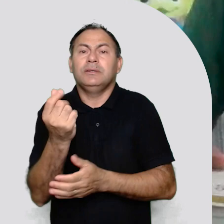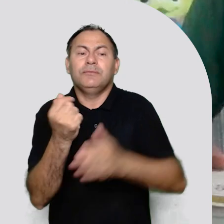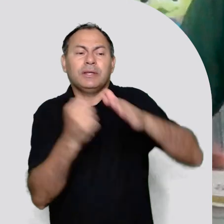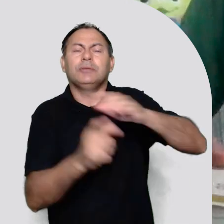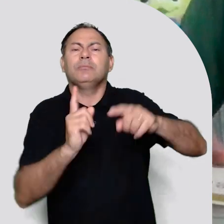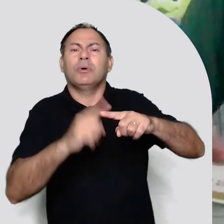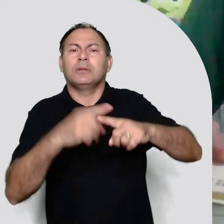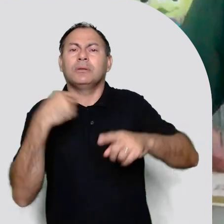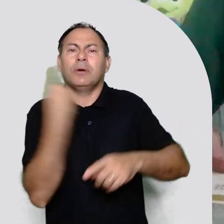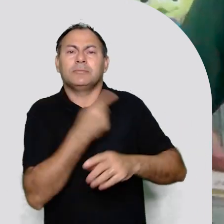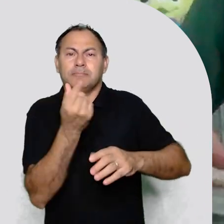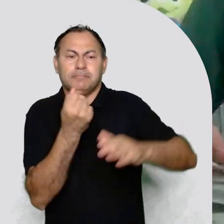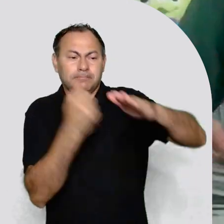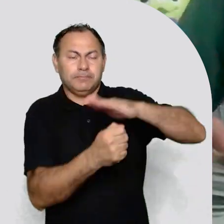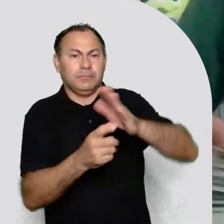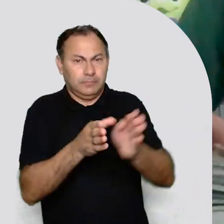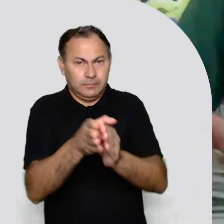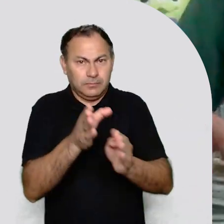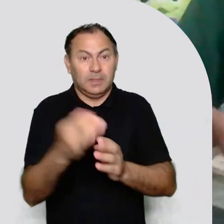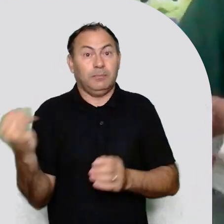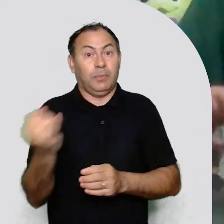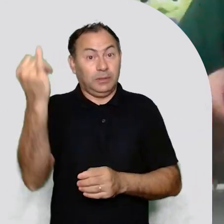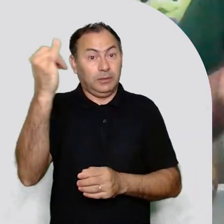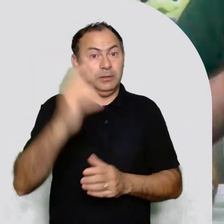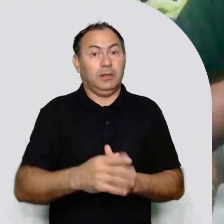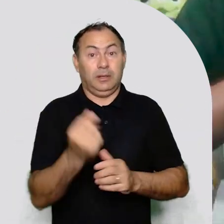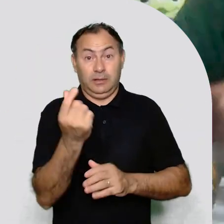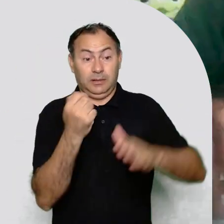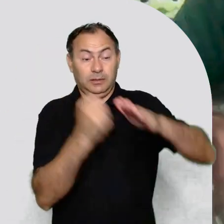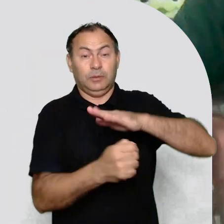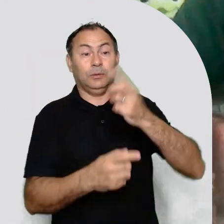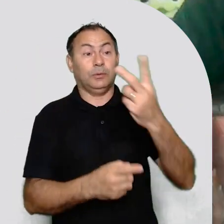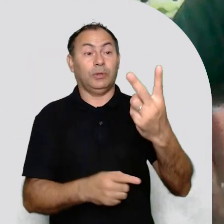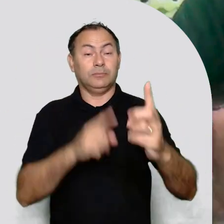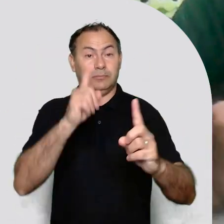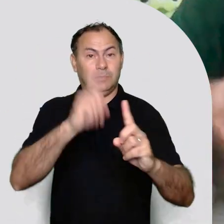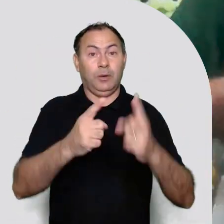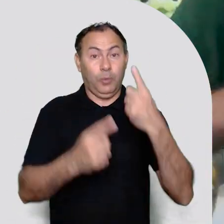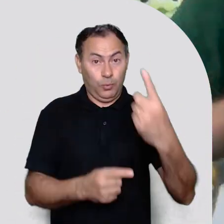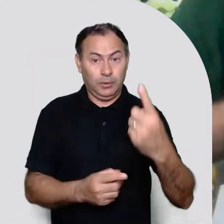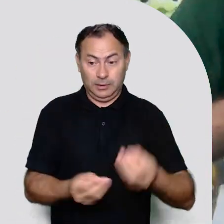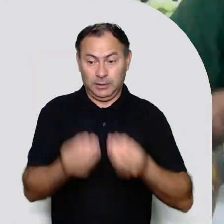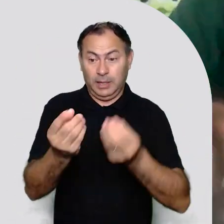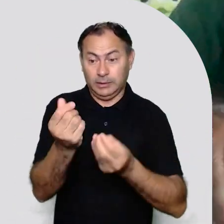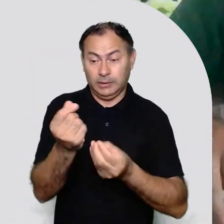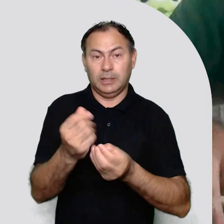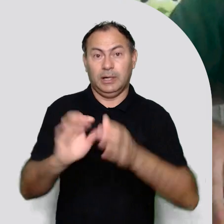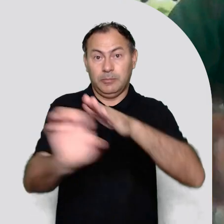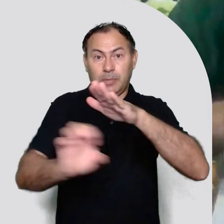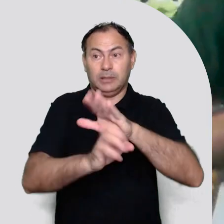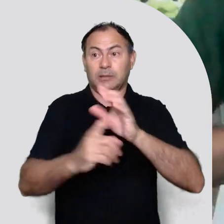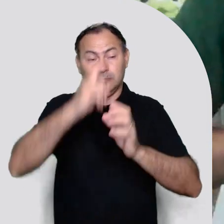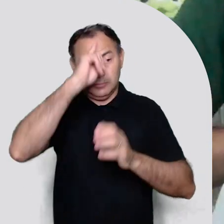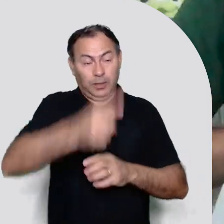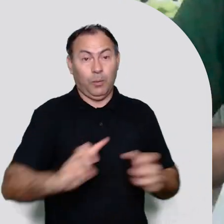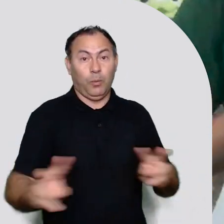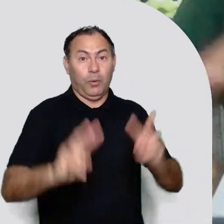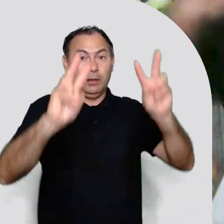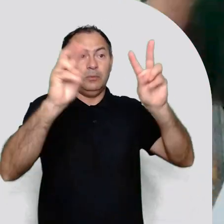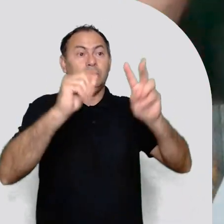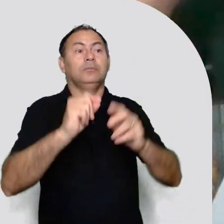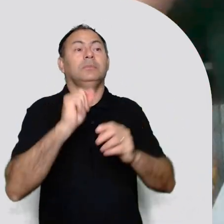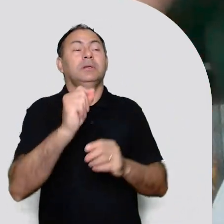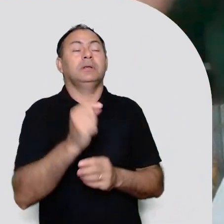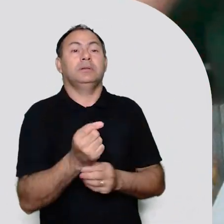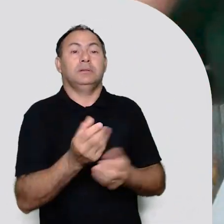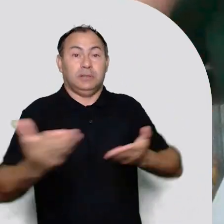Então, nós temos aqui uma indicação muito importante. Investimos por 2 motivos. Um, para dar dinheiro a empresas que vão criar valor, ou seja,